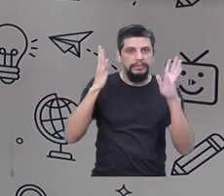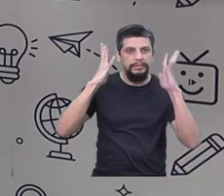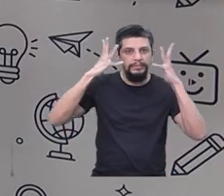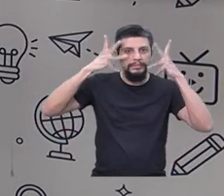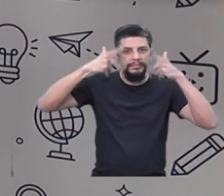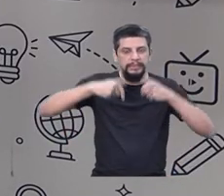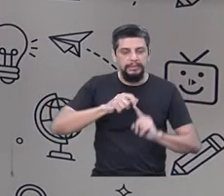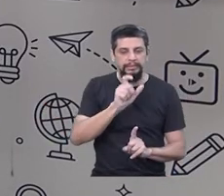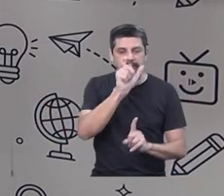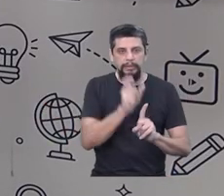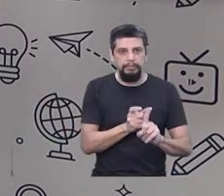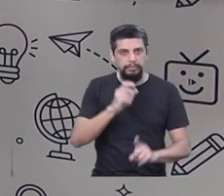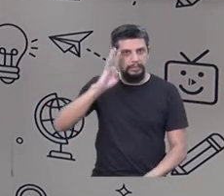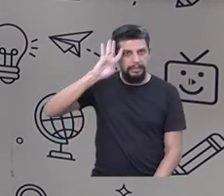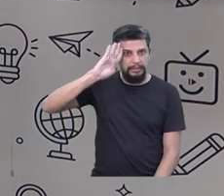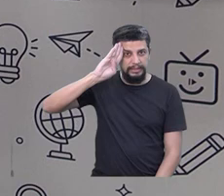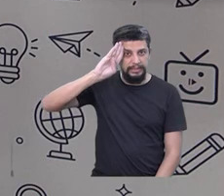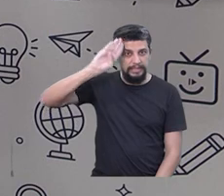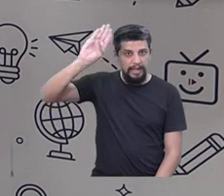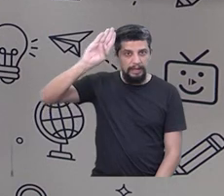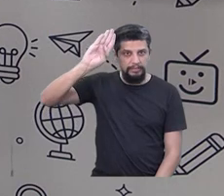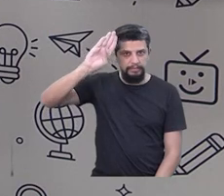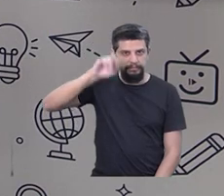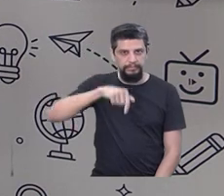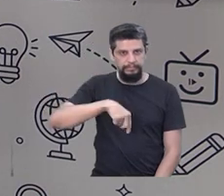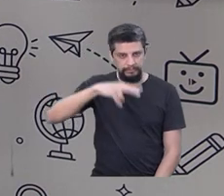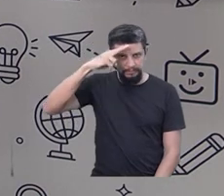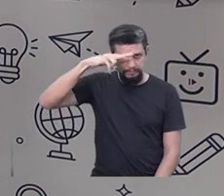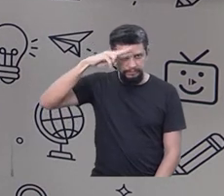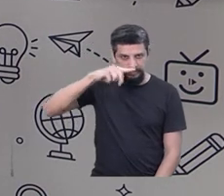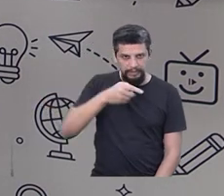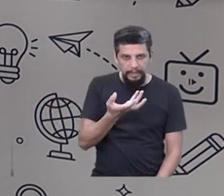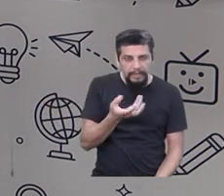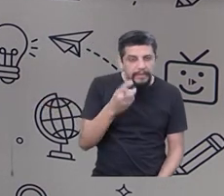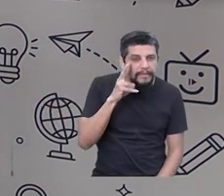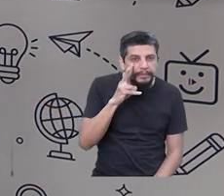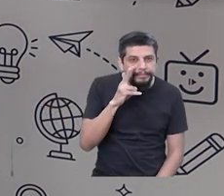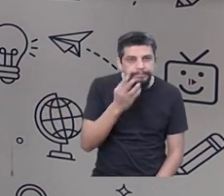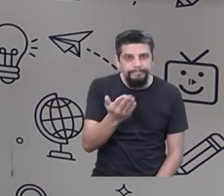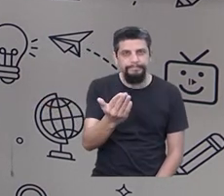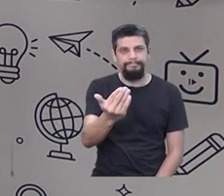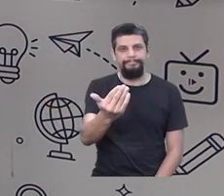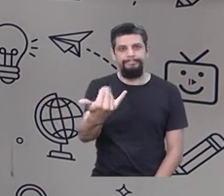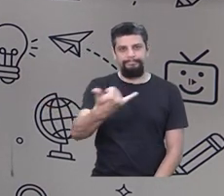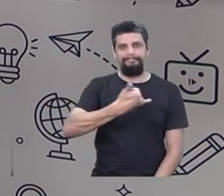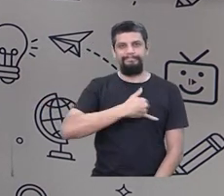é o personagem principal da história, o protagonista? Quero ouvir aí.